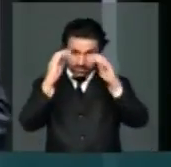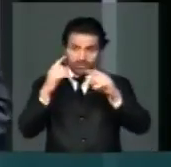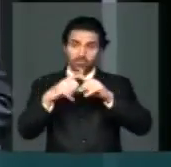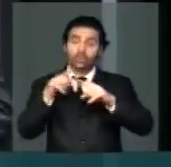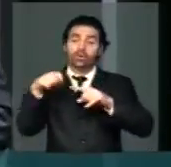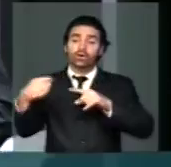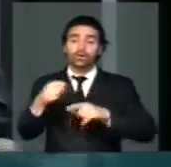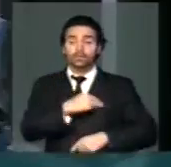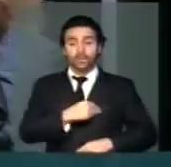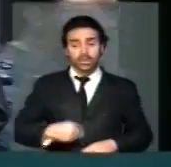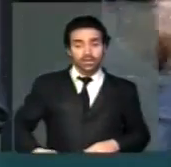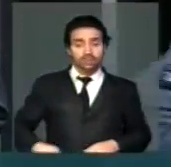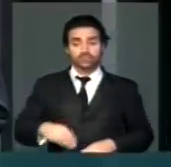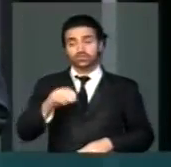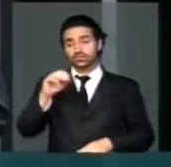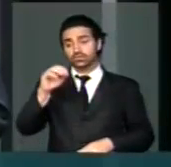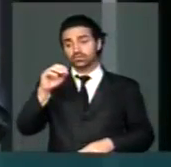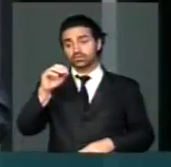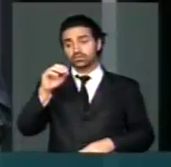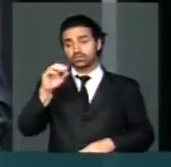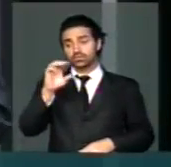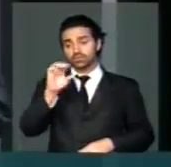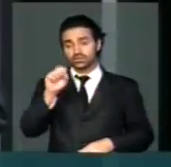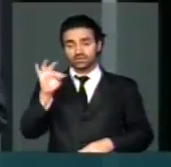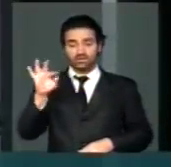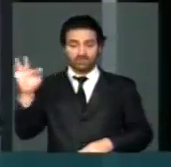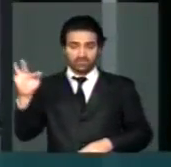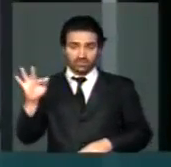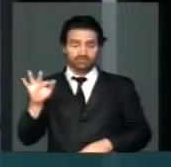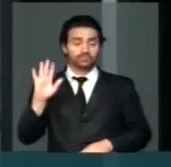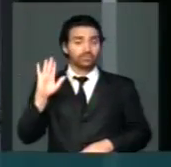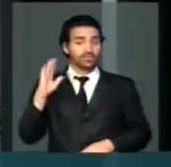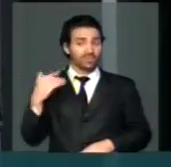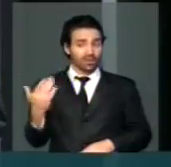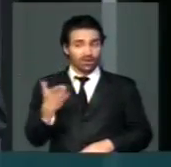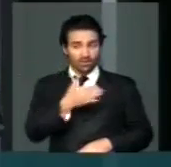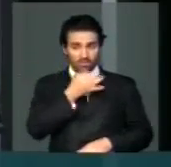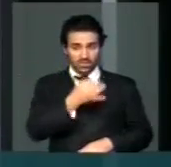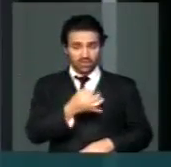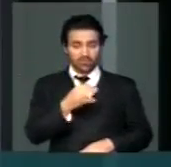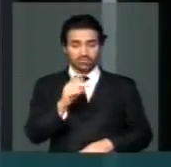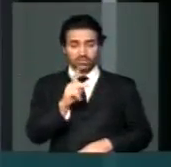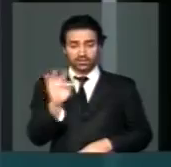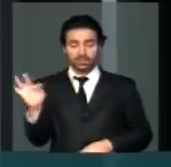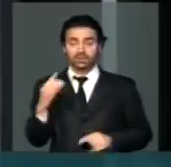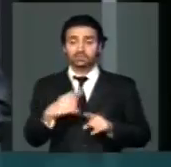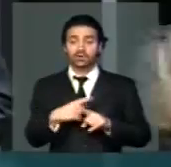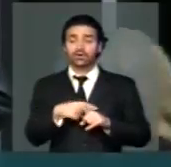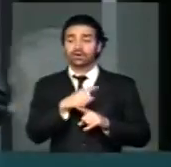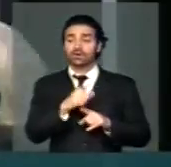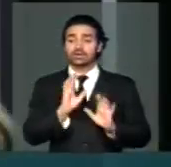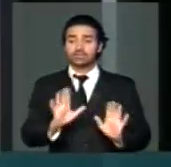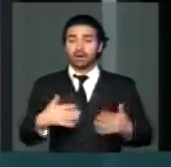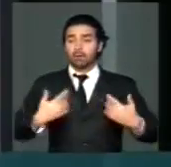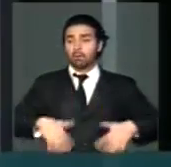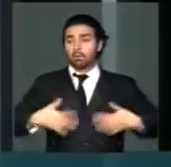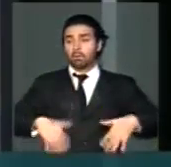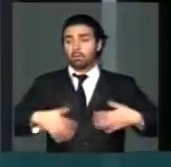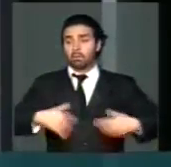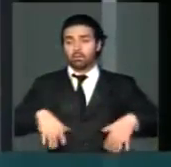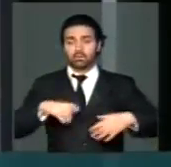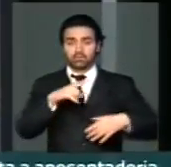Suprema Corte do Brasil. Esse posicionamento petista é daqueles que estão desesperados com as